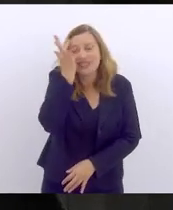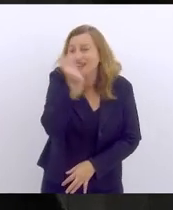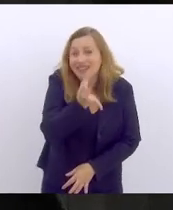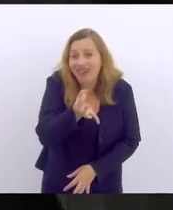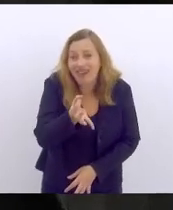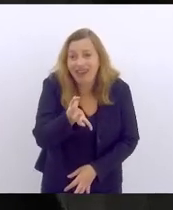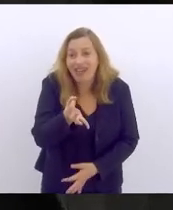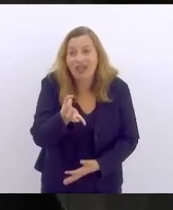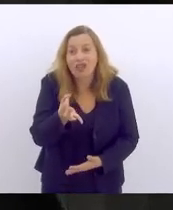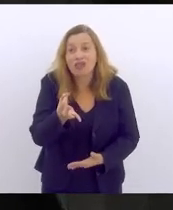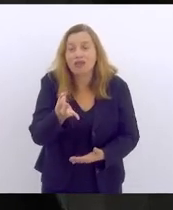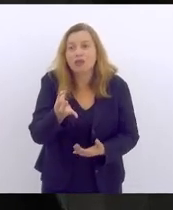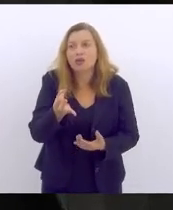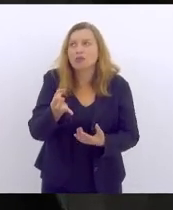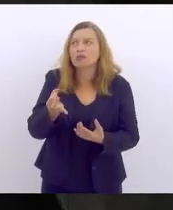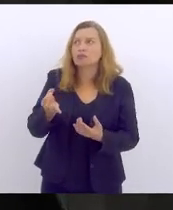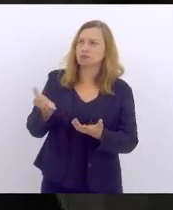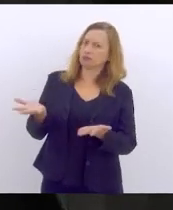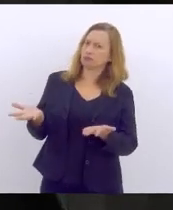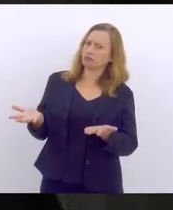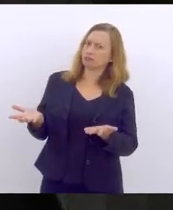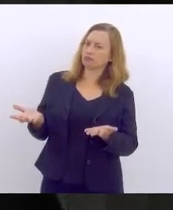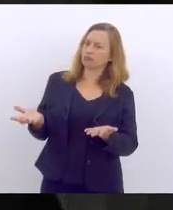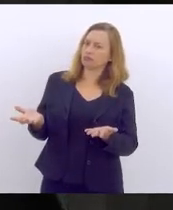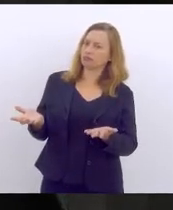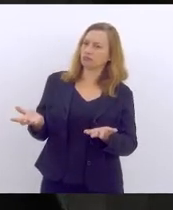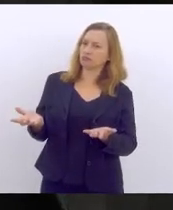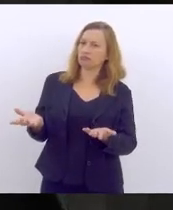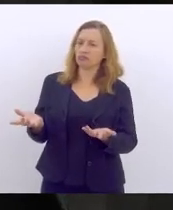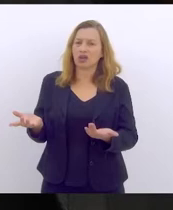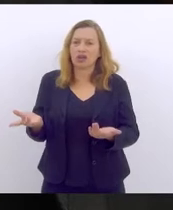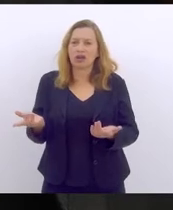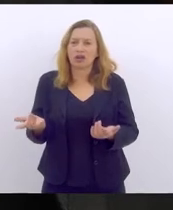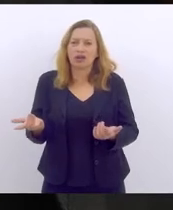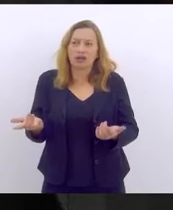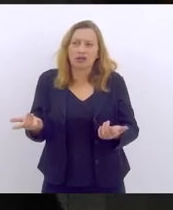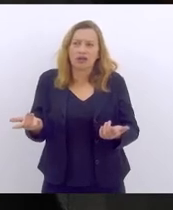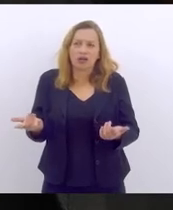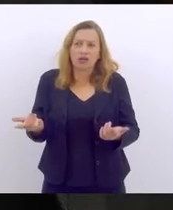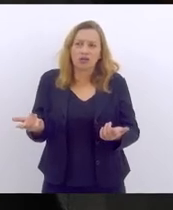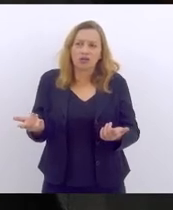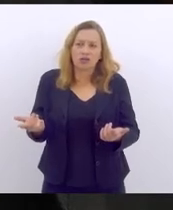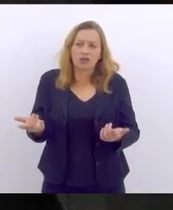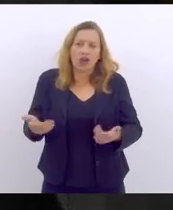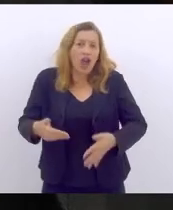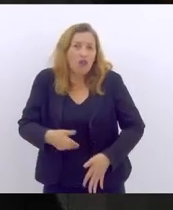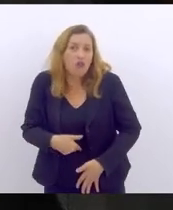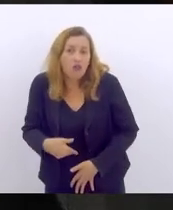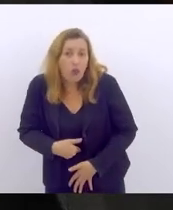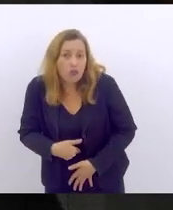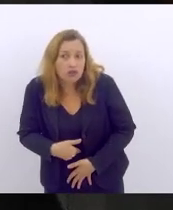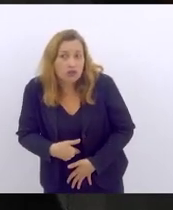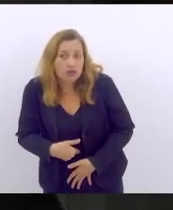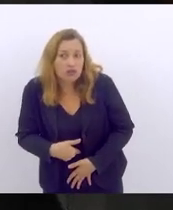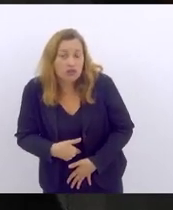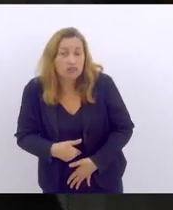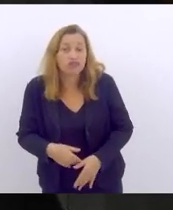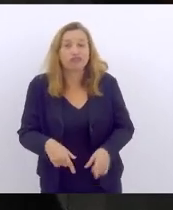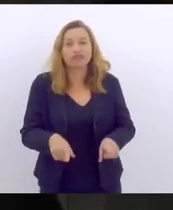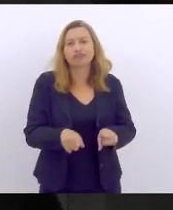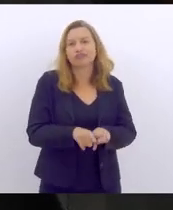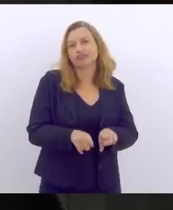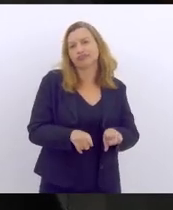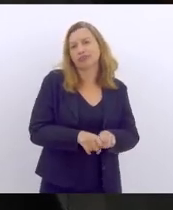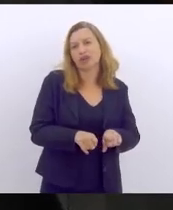é a contradição primordial entre o flagelo da fome e ao mesmo